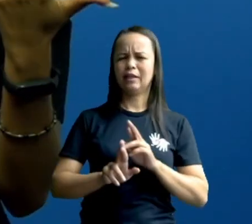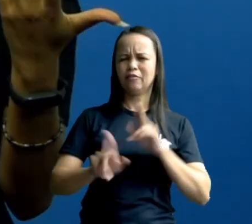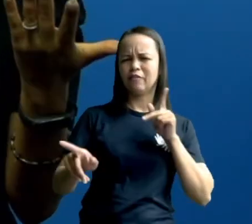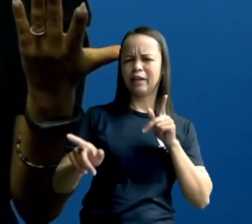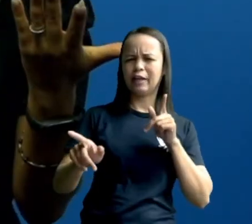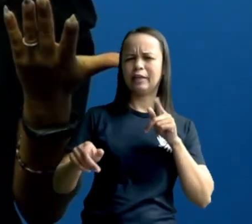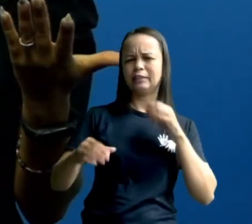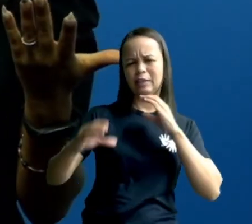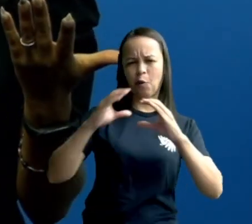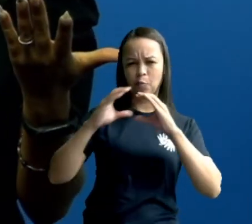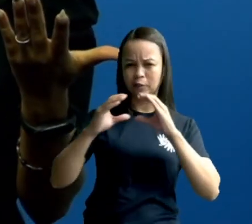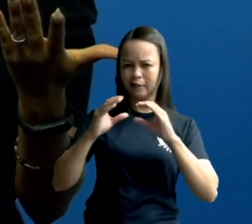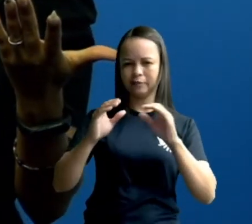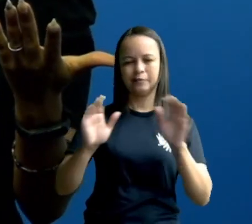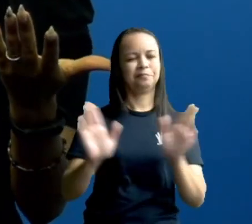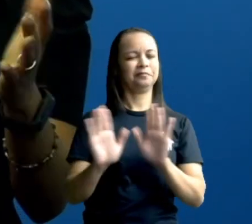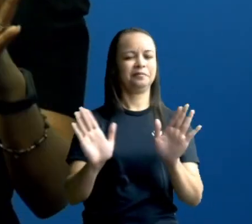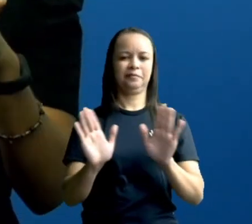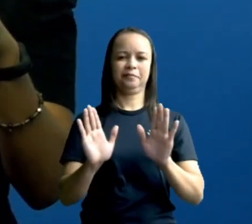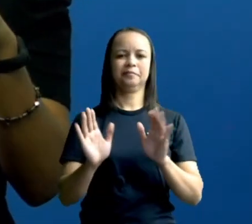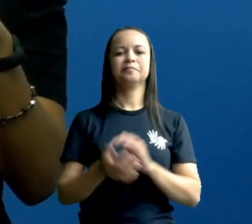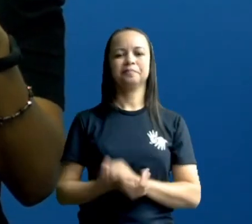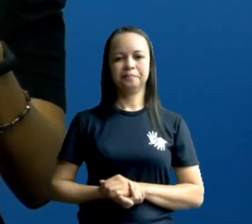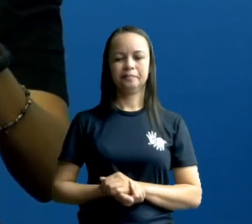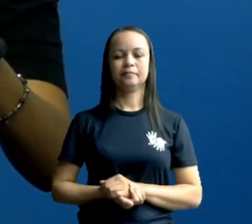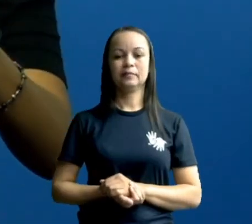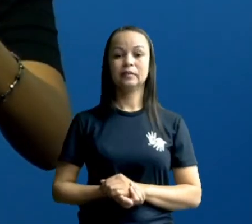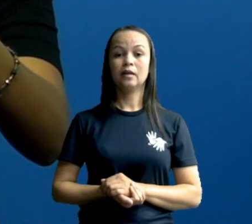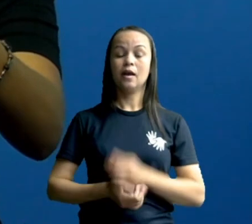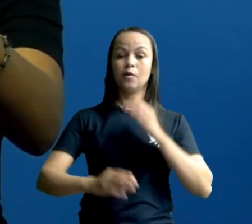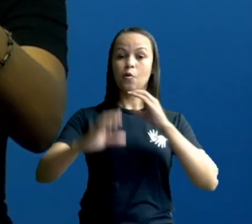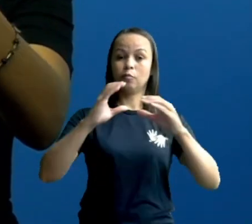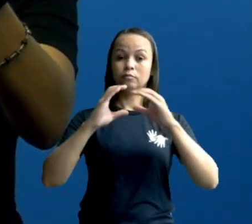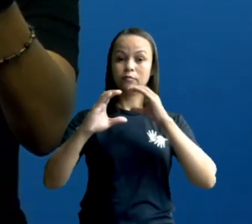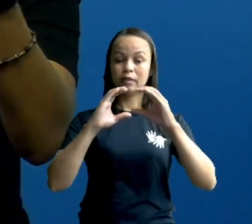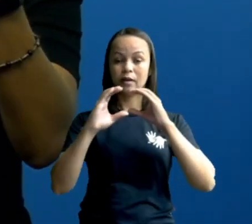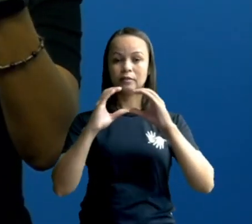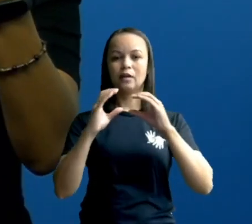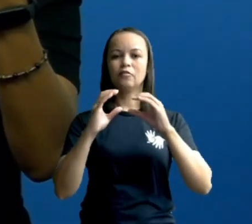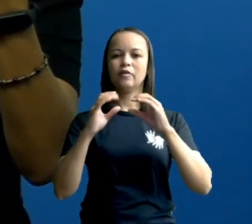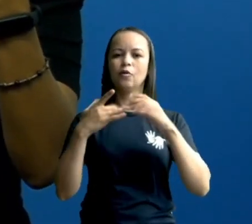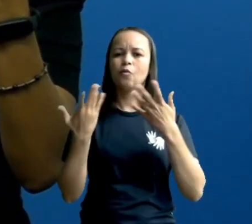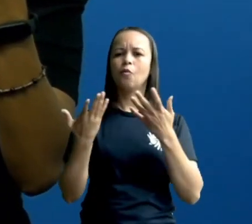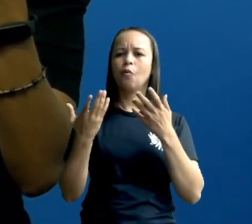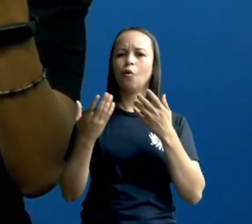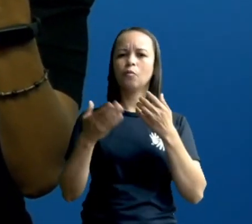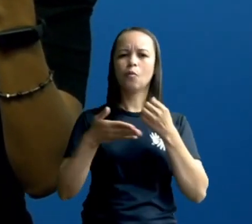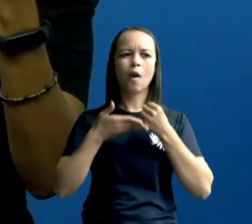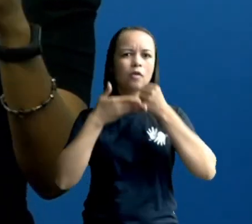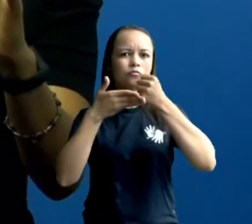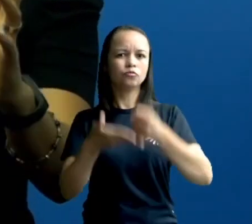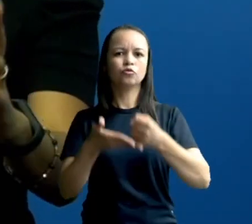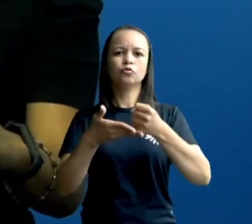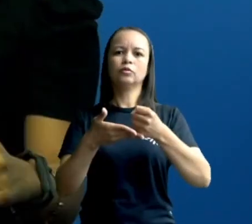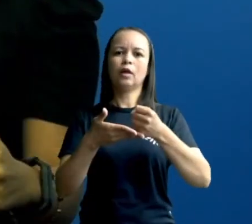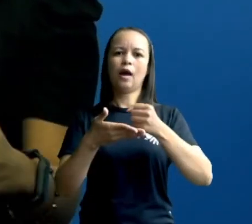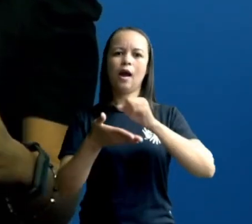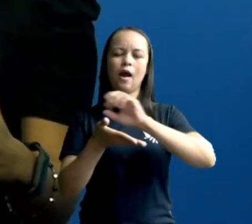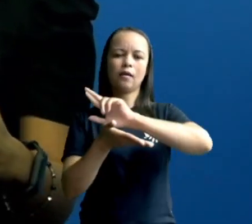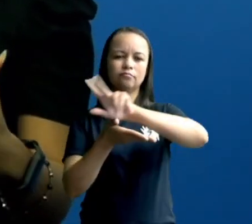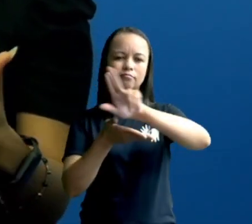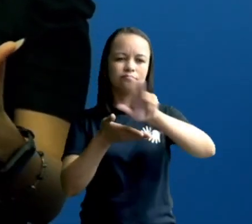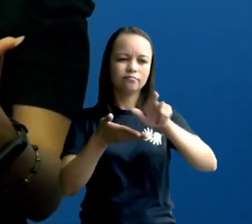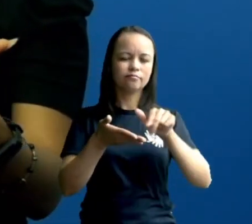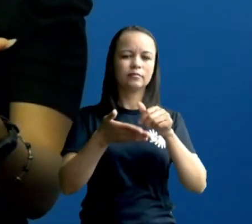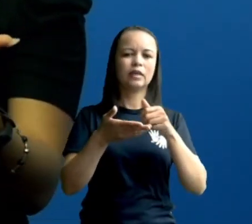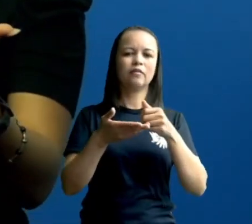no meio da comunicação, certo? A comunicação, ela veio como um norte para poder fazer com que